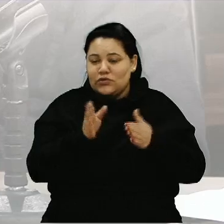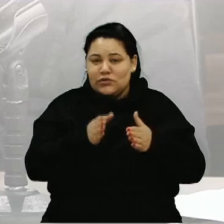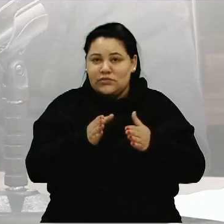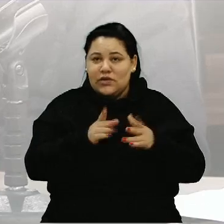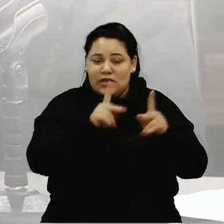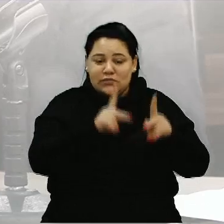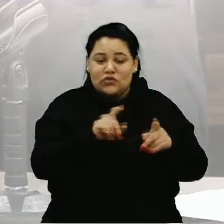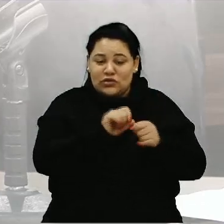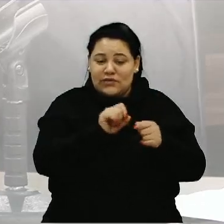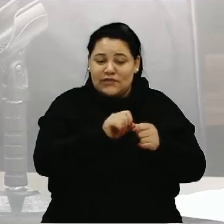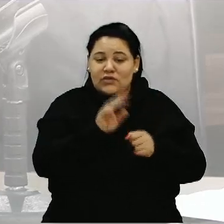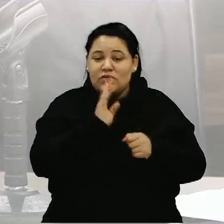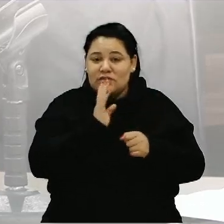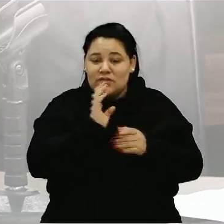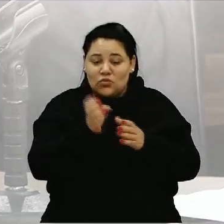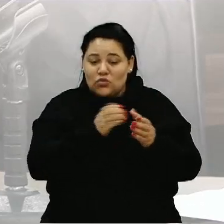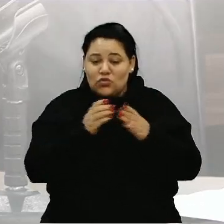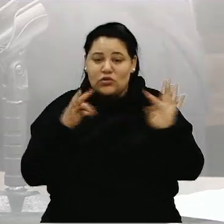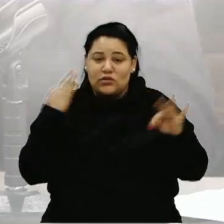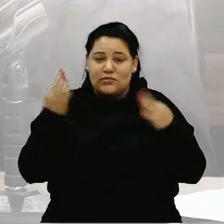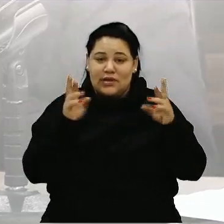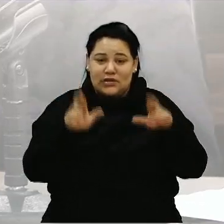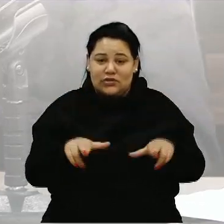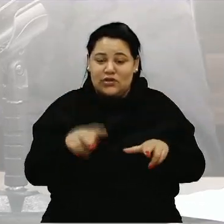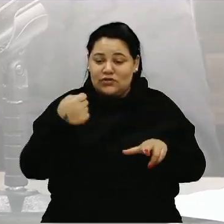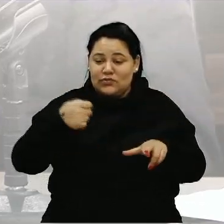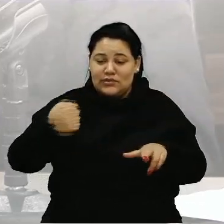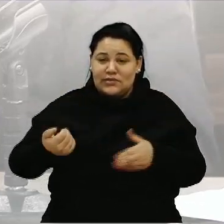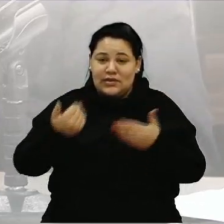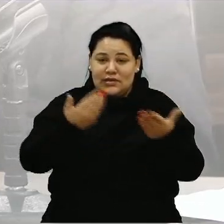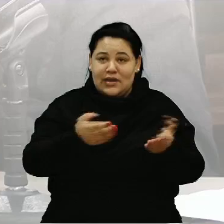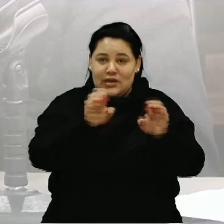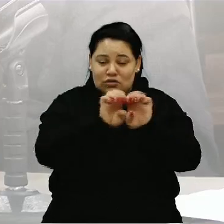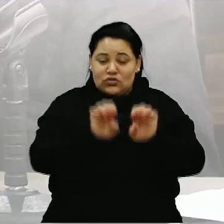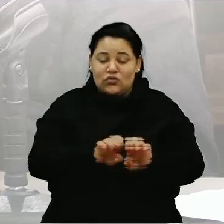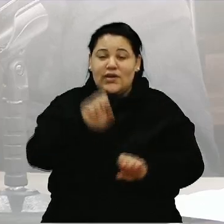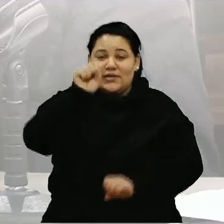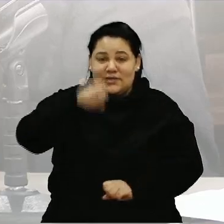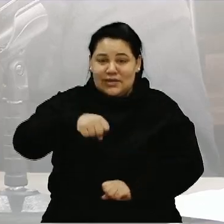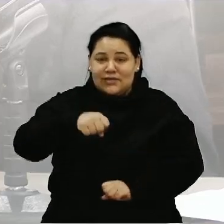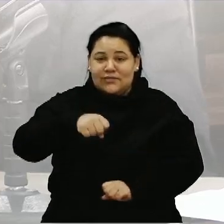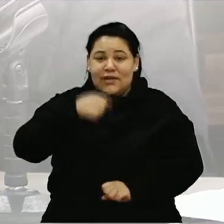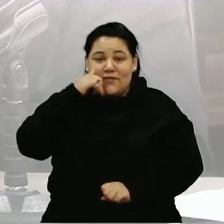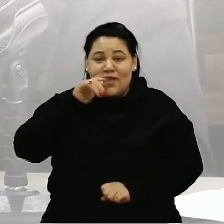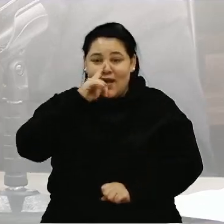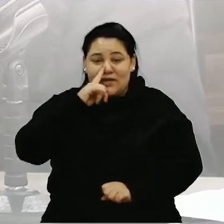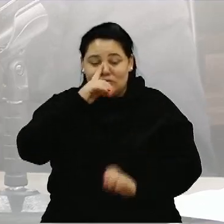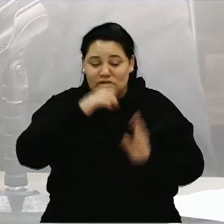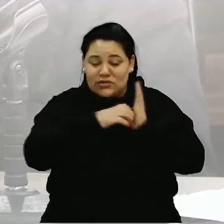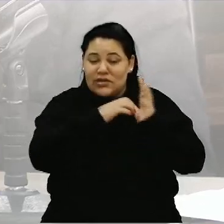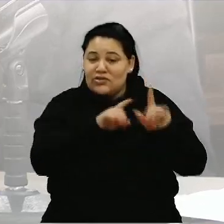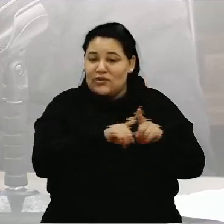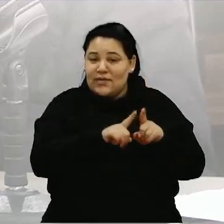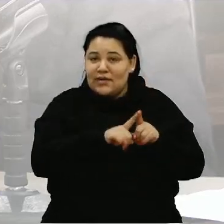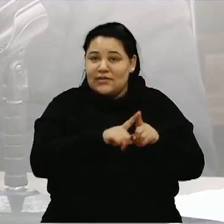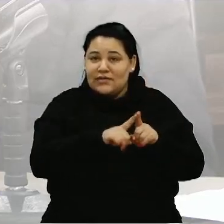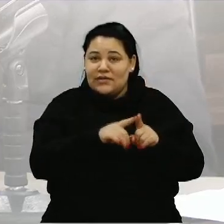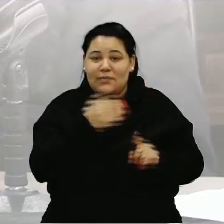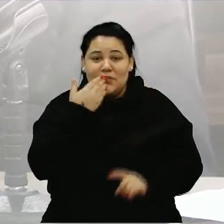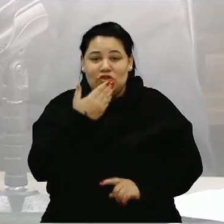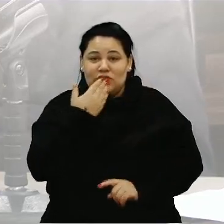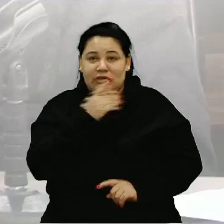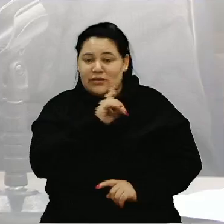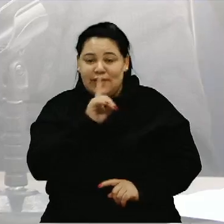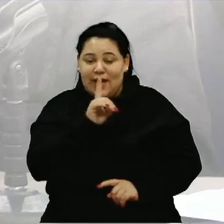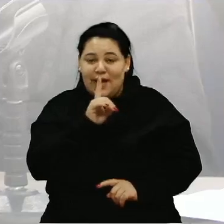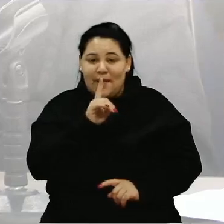fazer turismo naquela região. Então nós precisamos dar condições e infraestrutura para não correr risco de acidentes. E é isso que a gente está pedindo. Ele não está pensando no umbigo